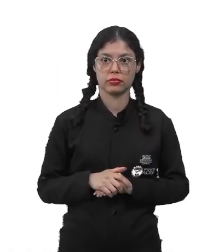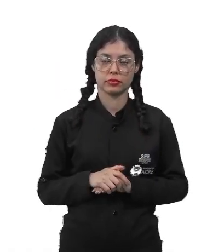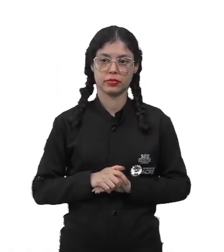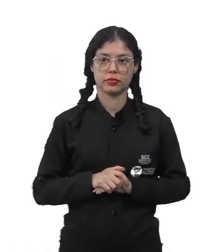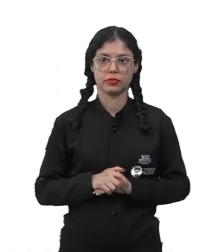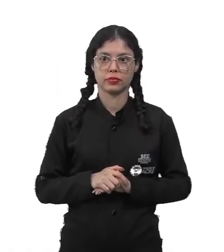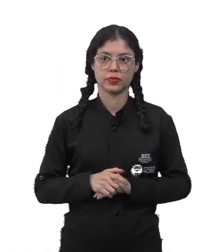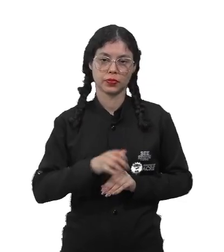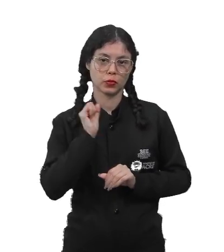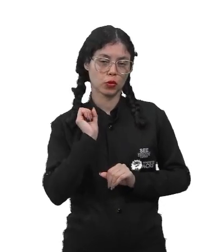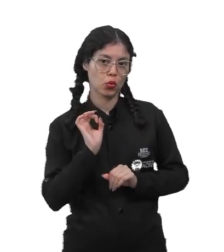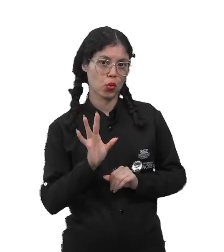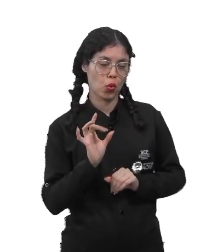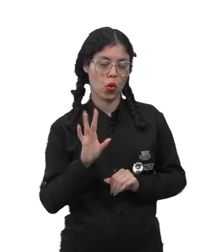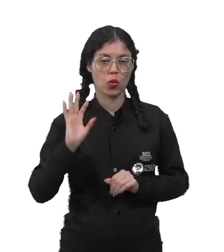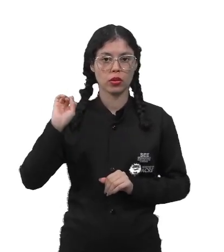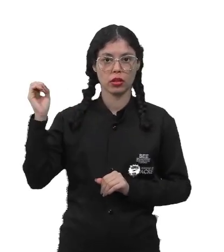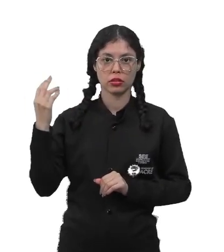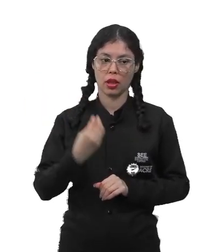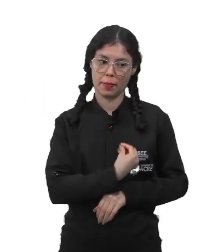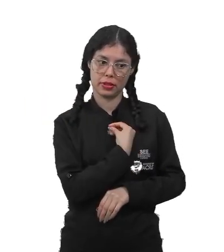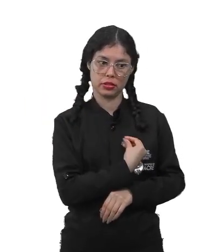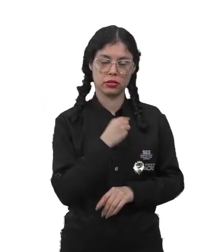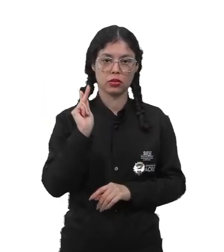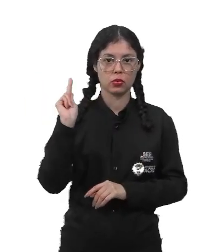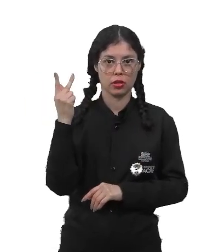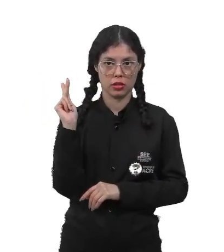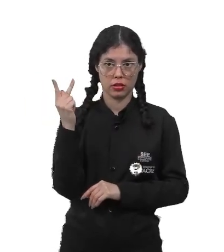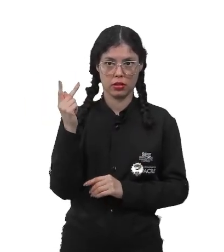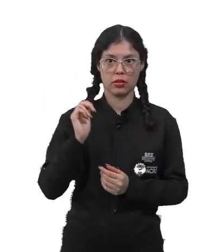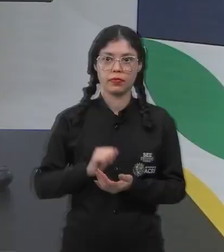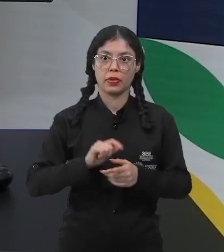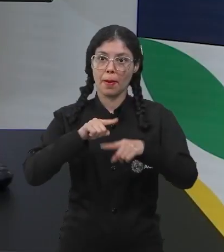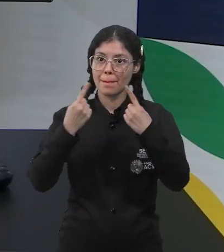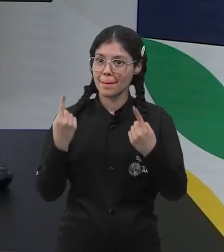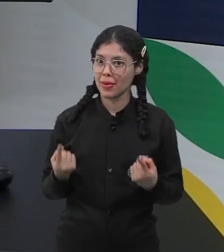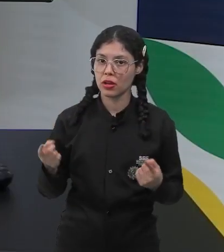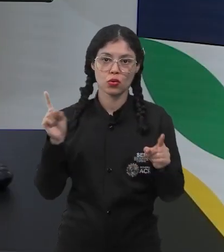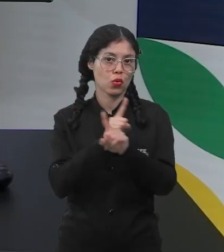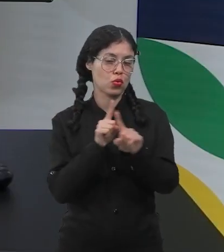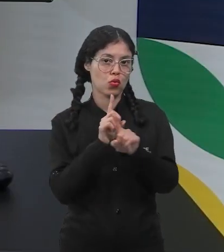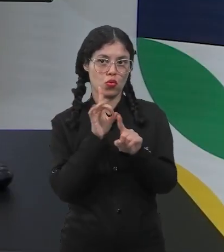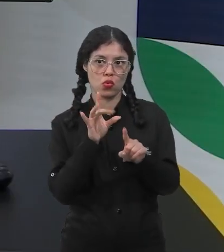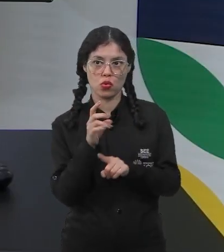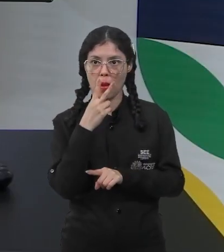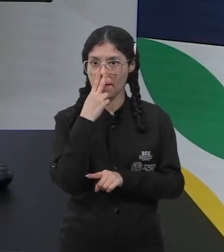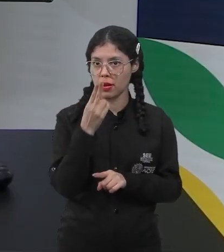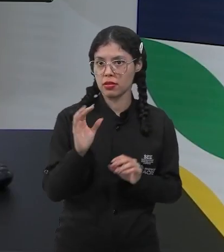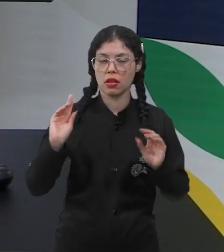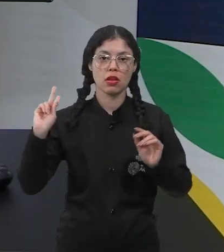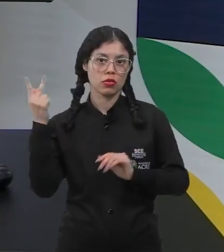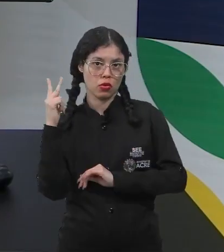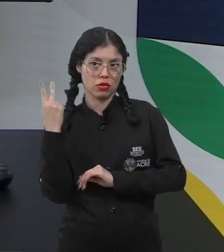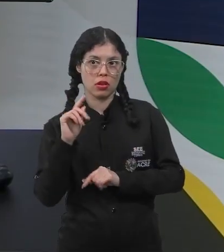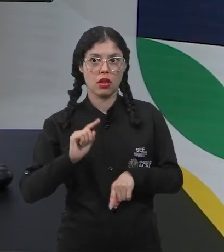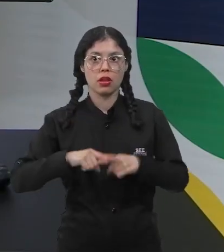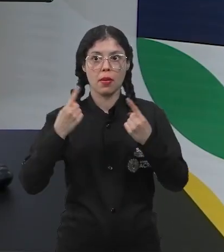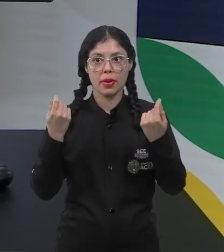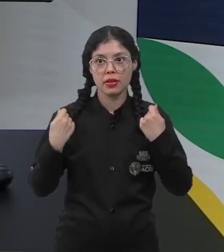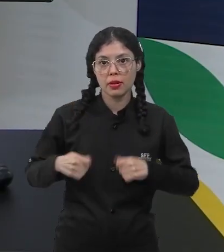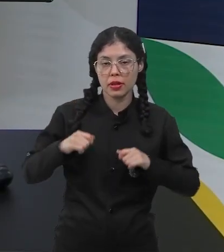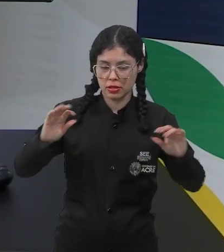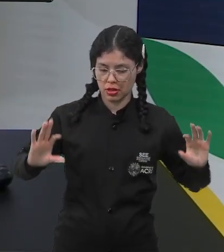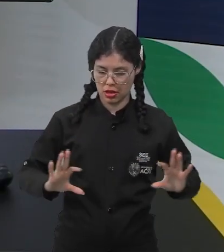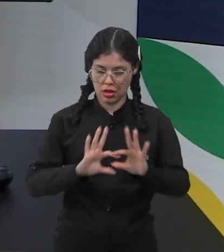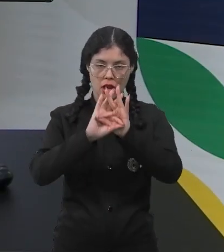essa ligação só vai acontecer se tiver presença de hidrogênio. Porém, não é somente aparecer hidrogênio. Esse hidrogênio, ele precisa